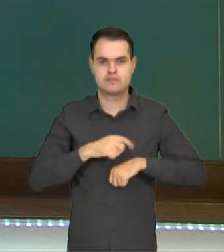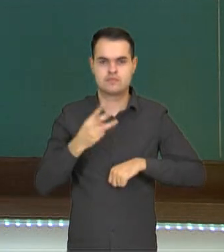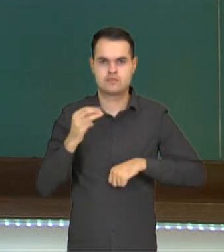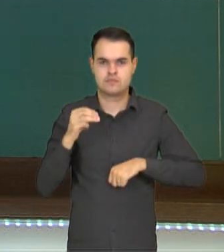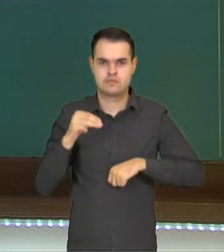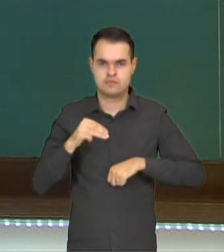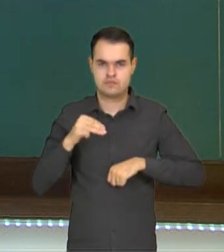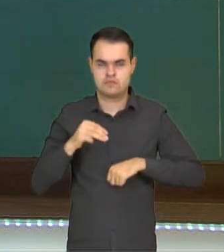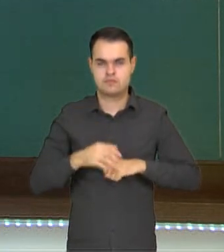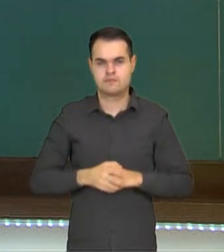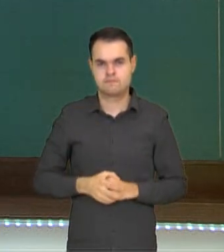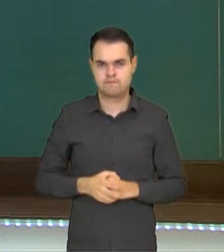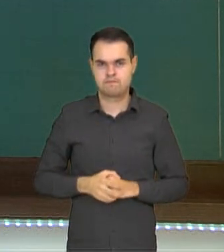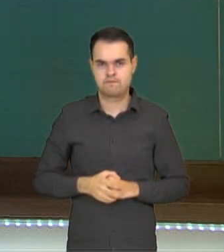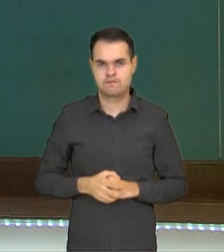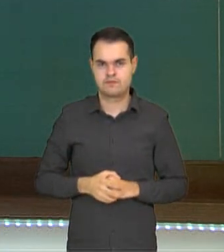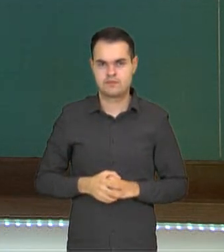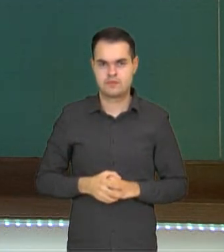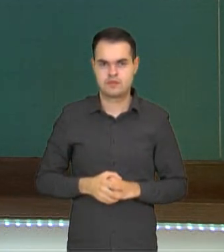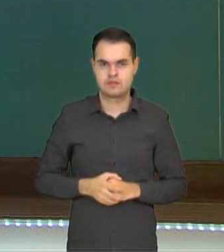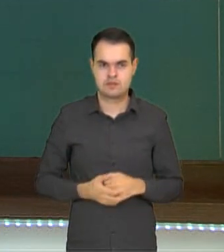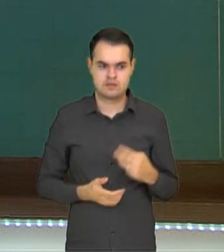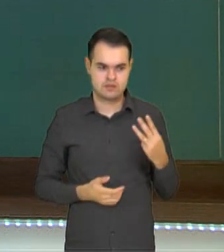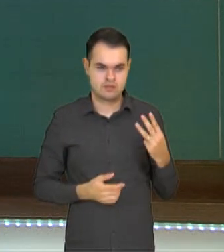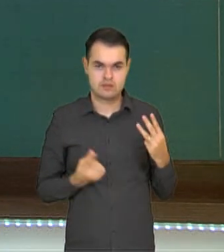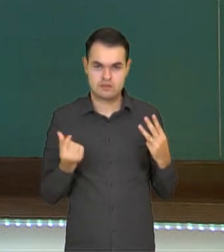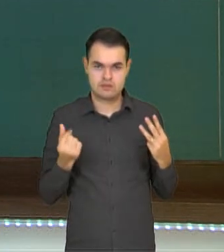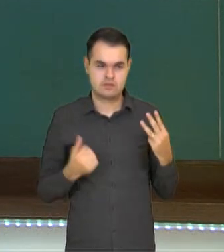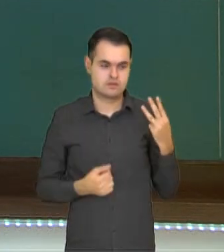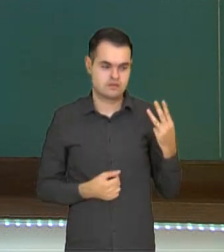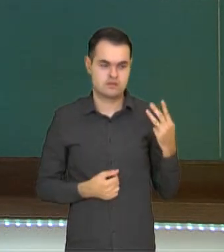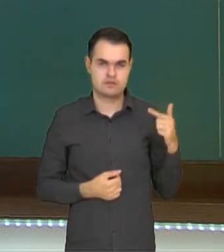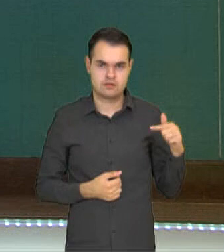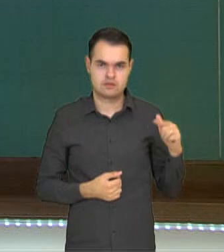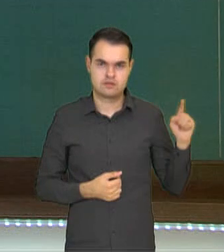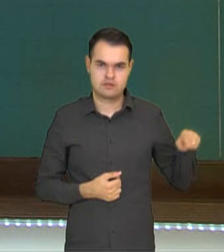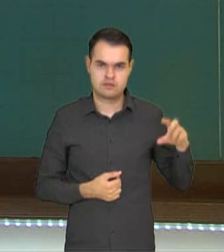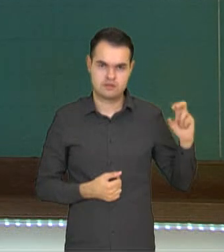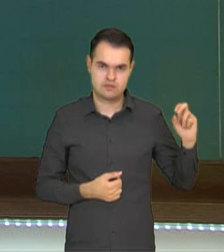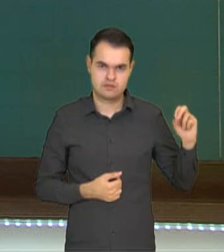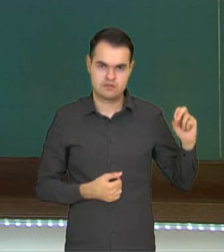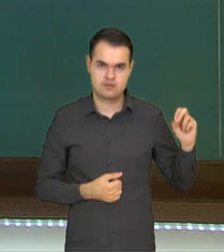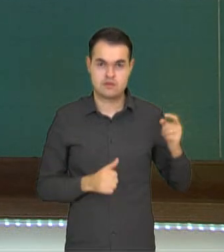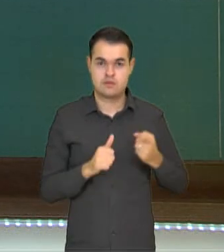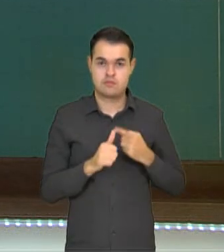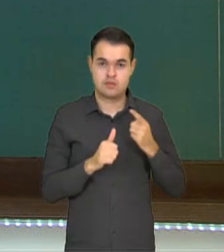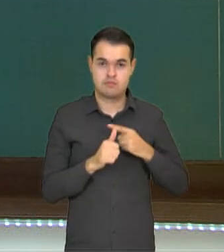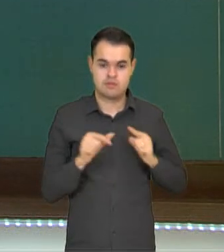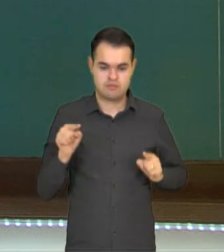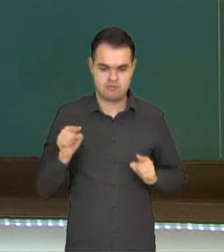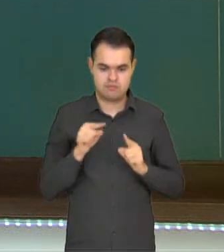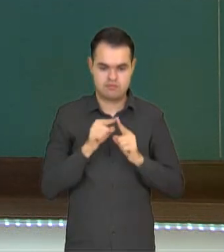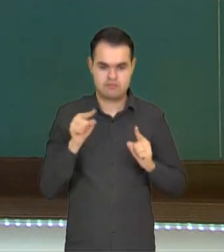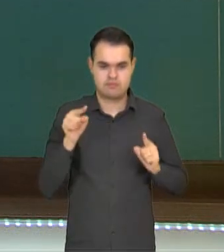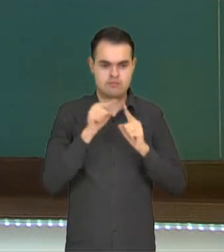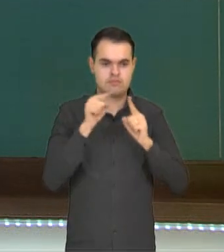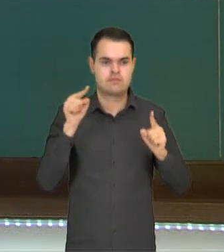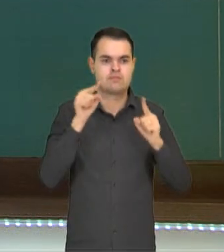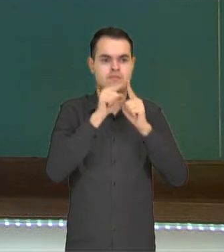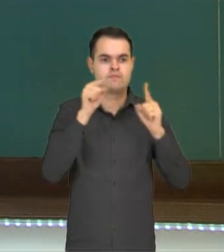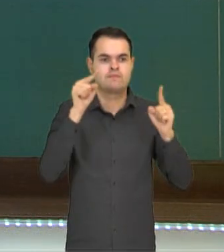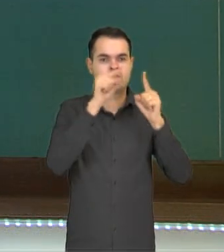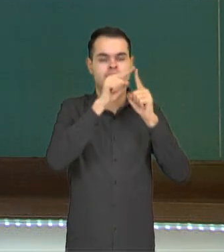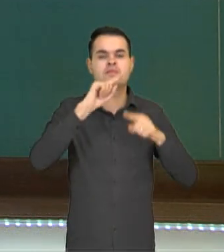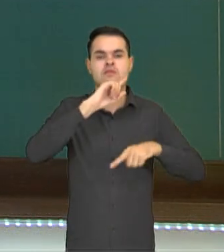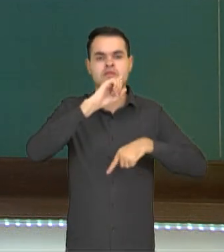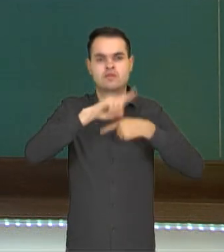30, e o valor de 37,50. Muito bem. Então, primeiro nós marcamos os pontinhos, para depois construir a reta e ver